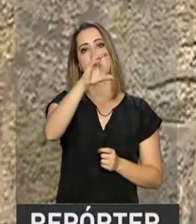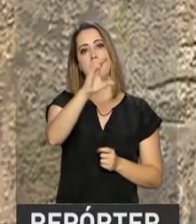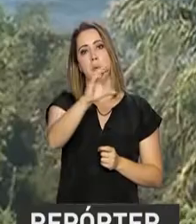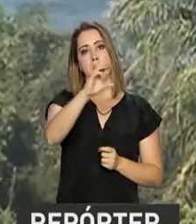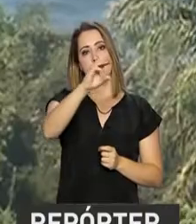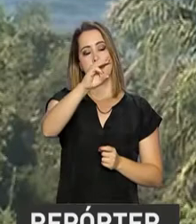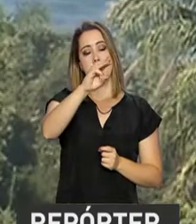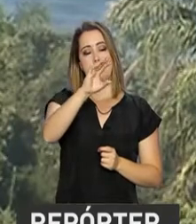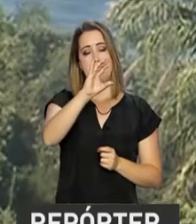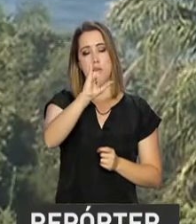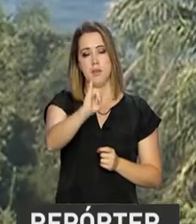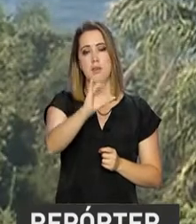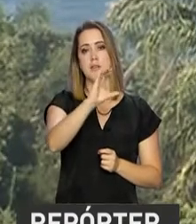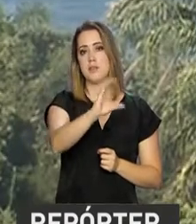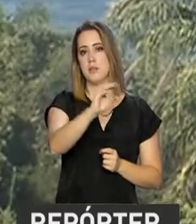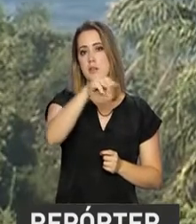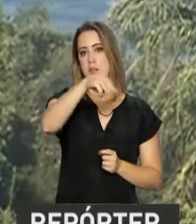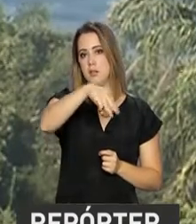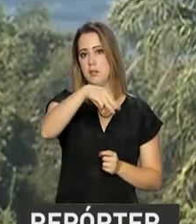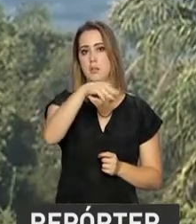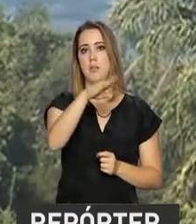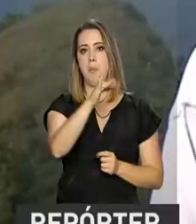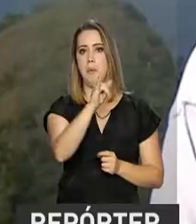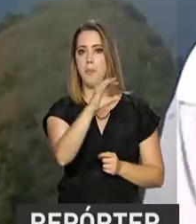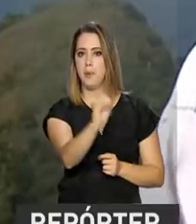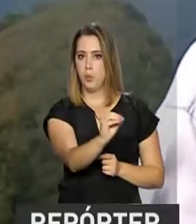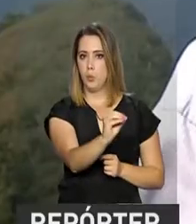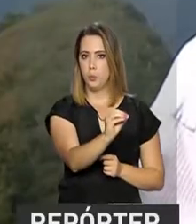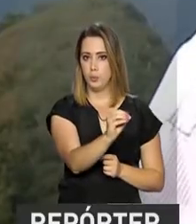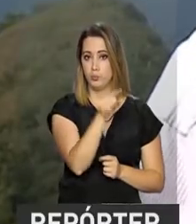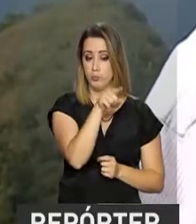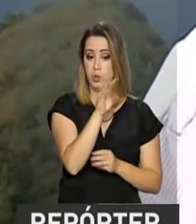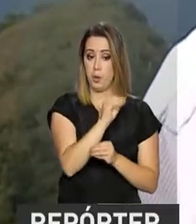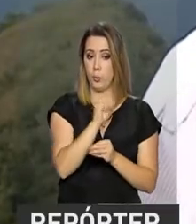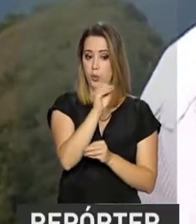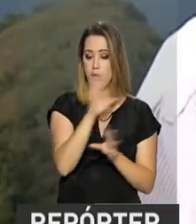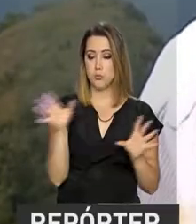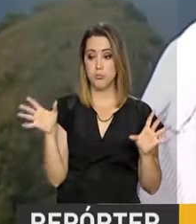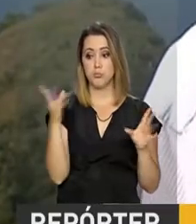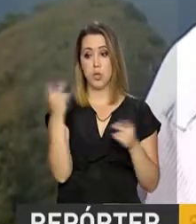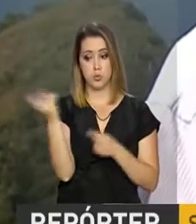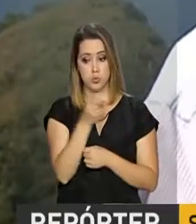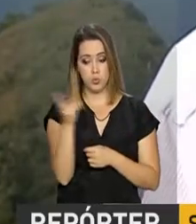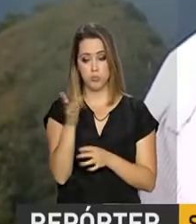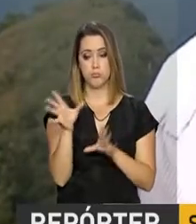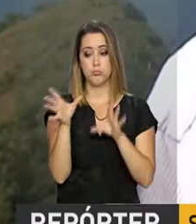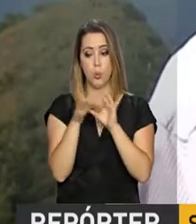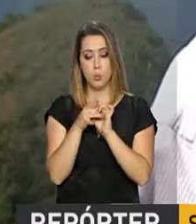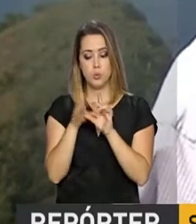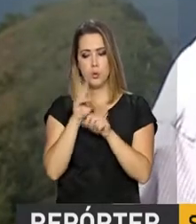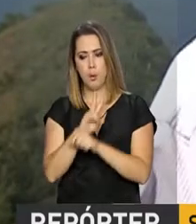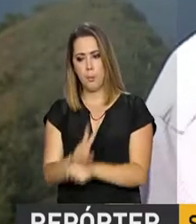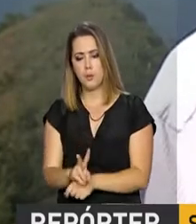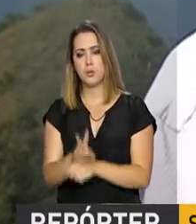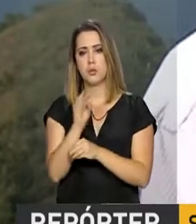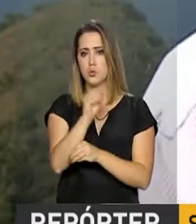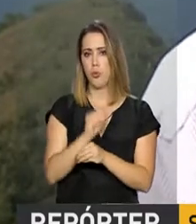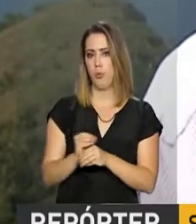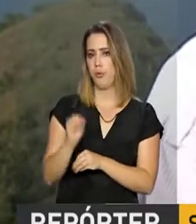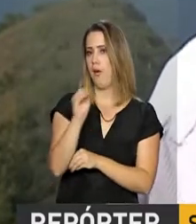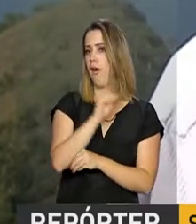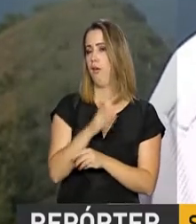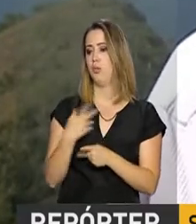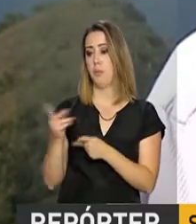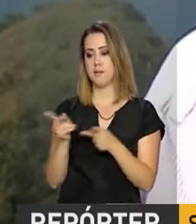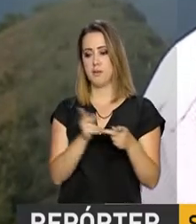pelos parques e unidades de conservação ambiental do país o plano de manejo tomando todas as cautelas todos os cuidados para que essa